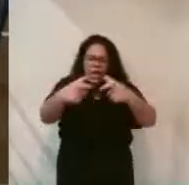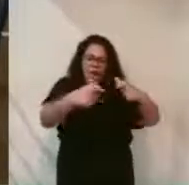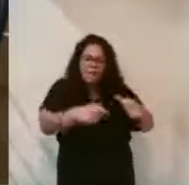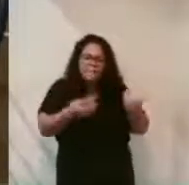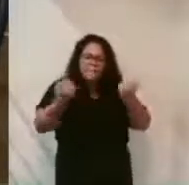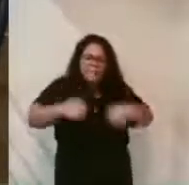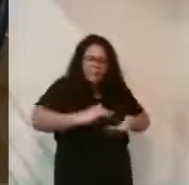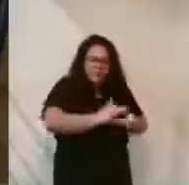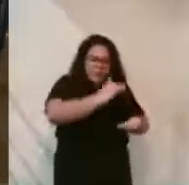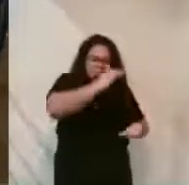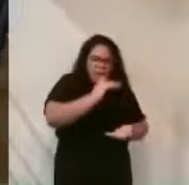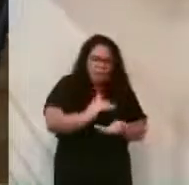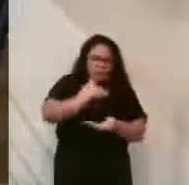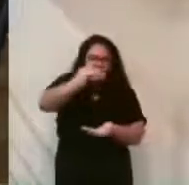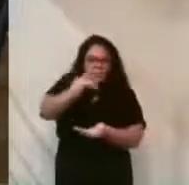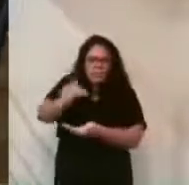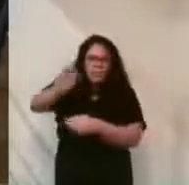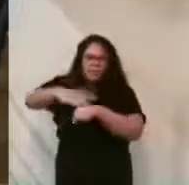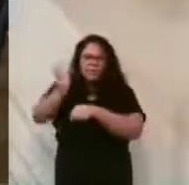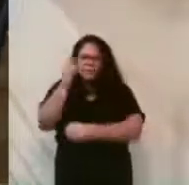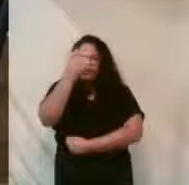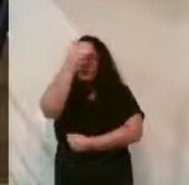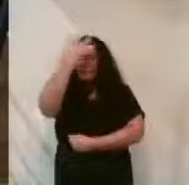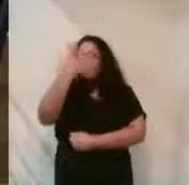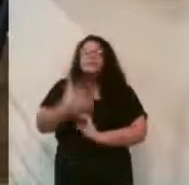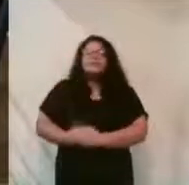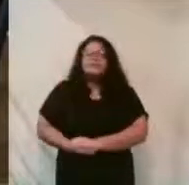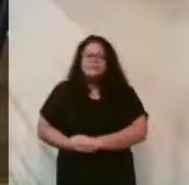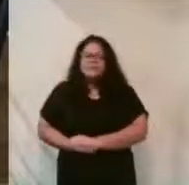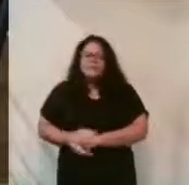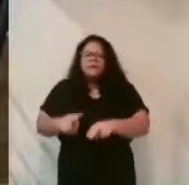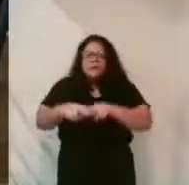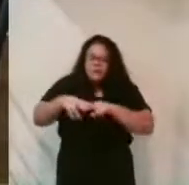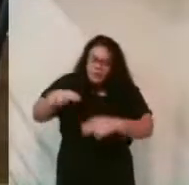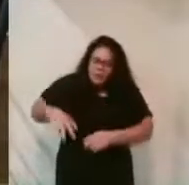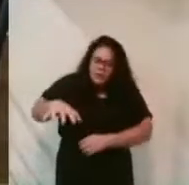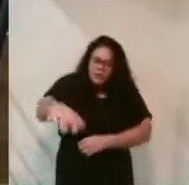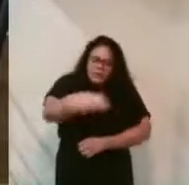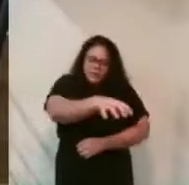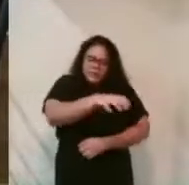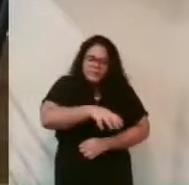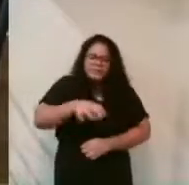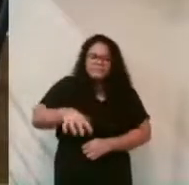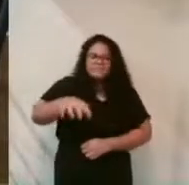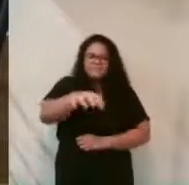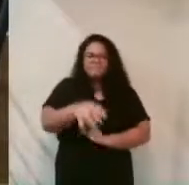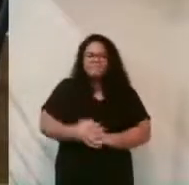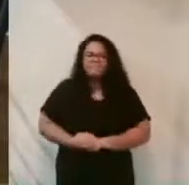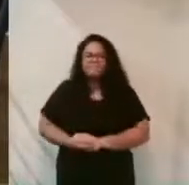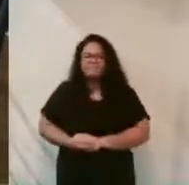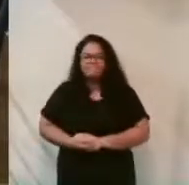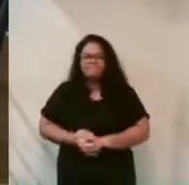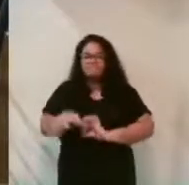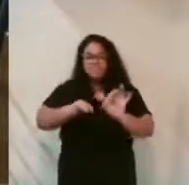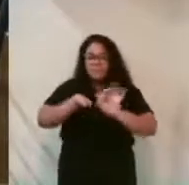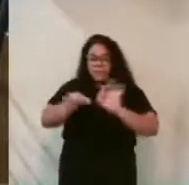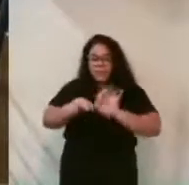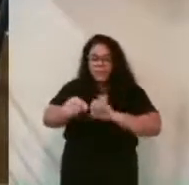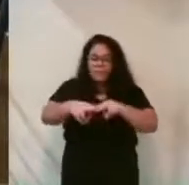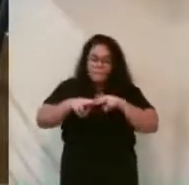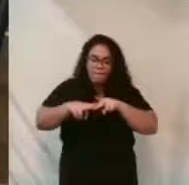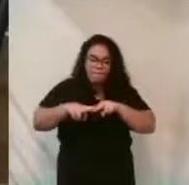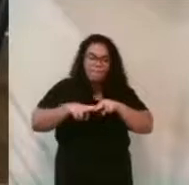pensando num território, pontos de acumulação regionais por conta de uma distribuição geográfica regional que nem